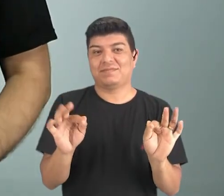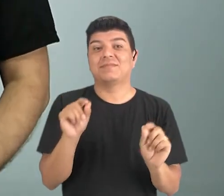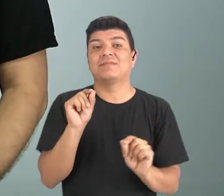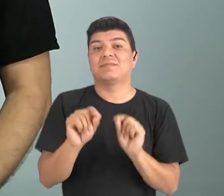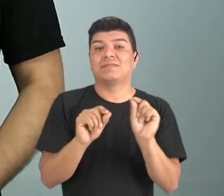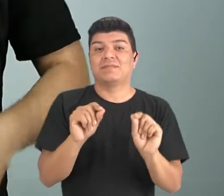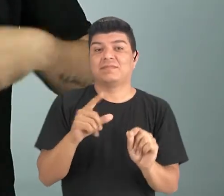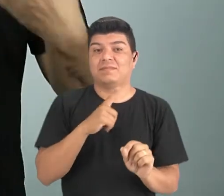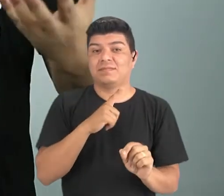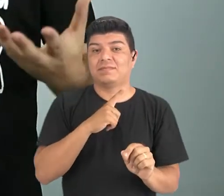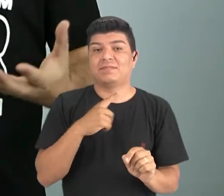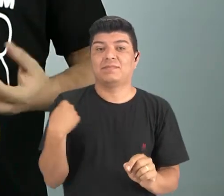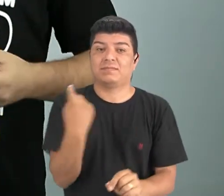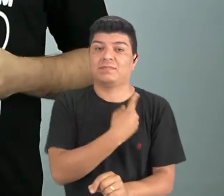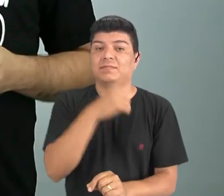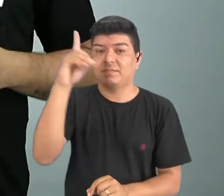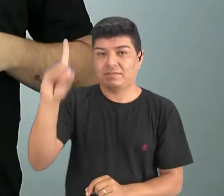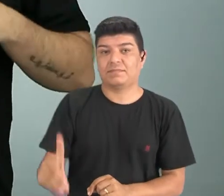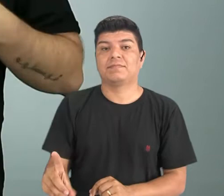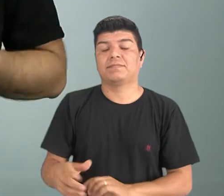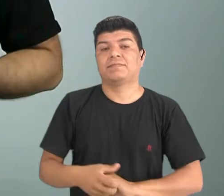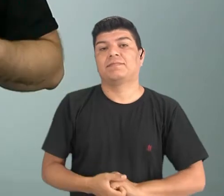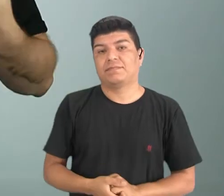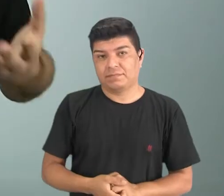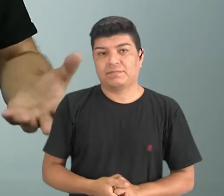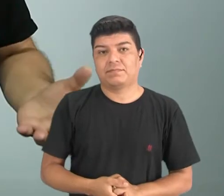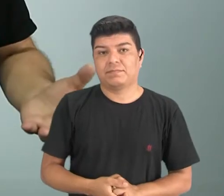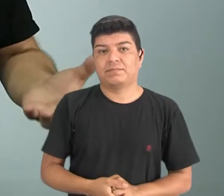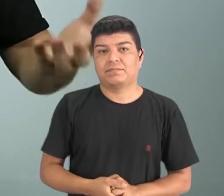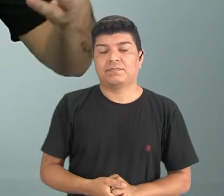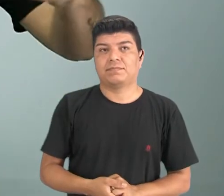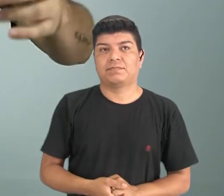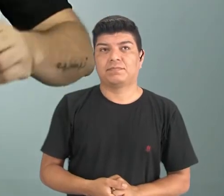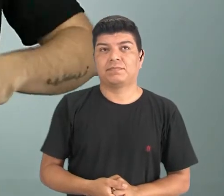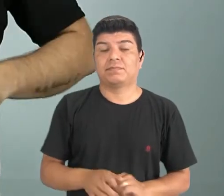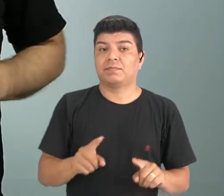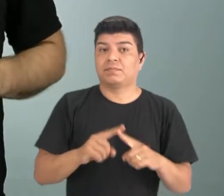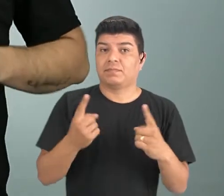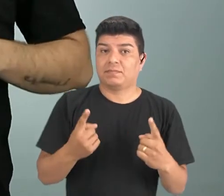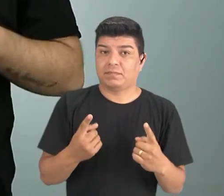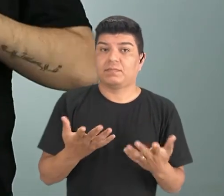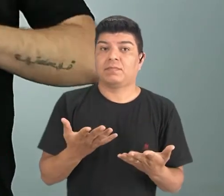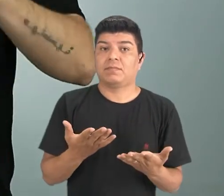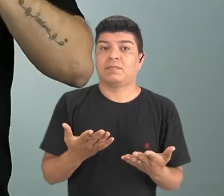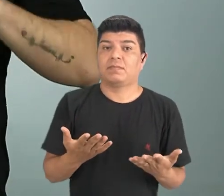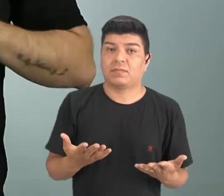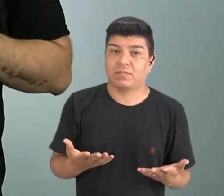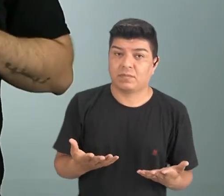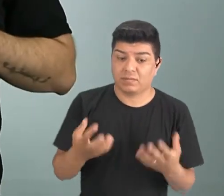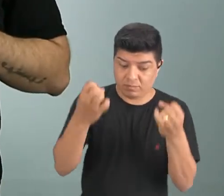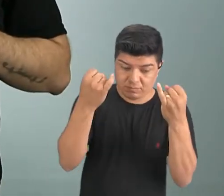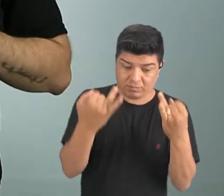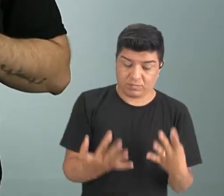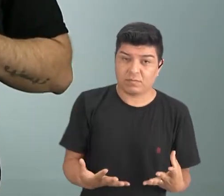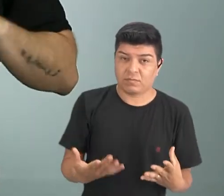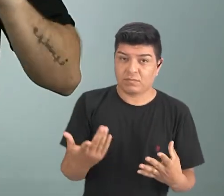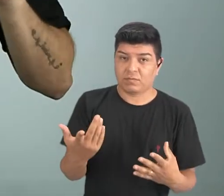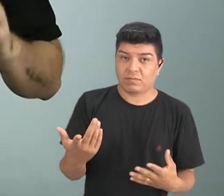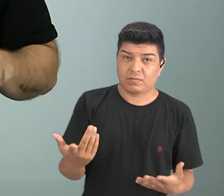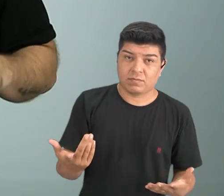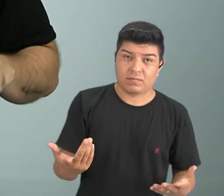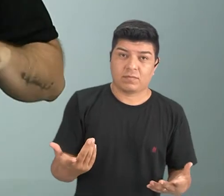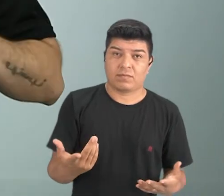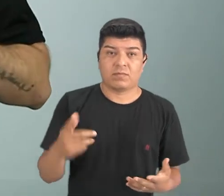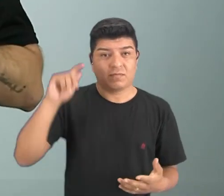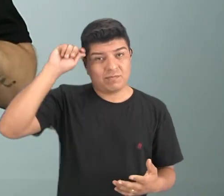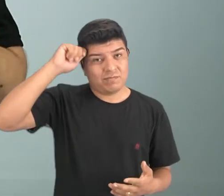usufruir dos nossos direitos. E usufruir dos nossos direitos. Mas, como eu vou retornar aqui,